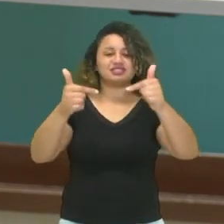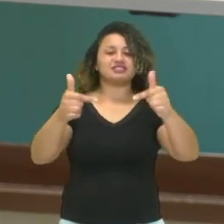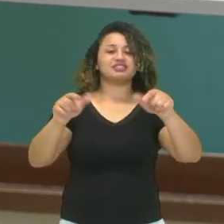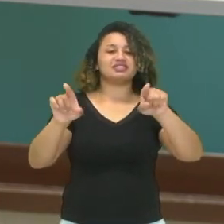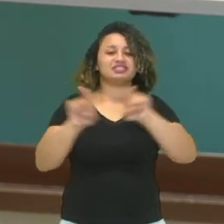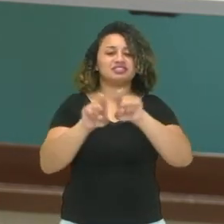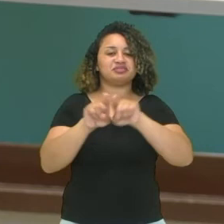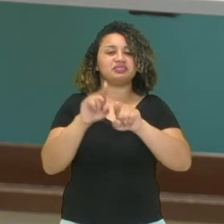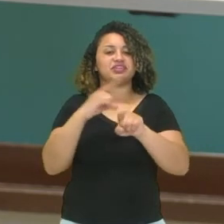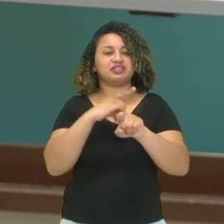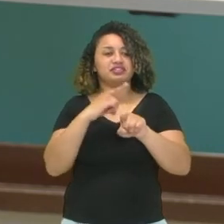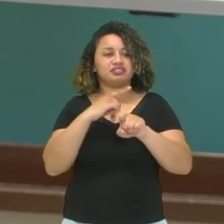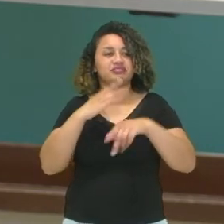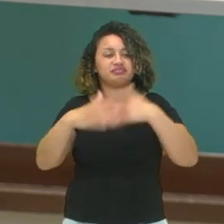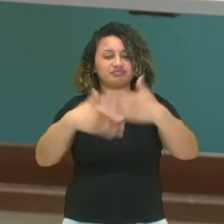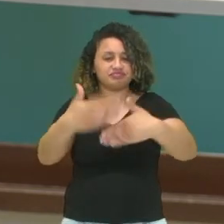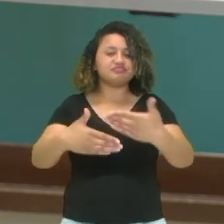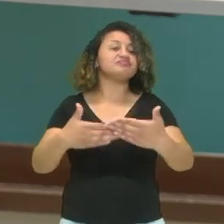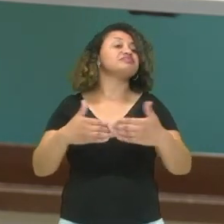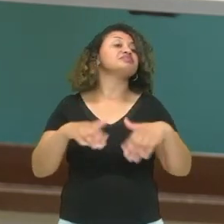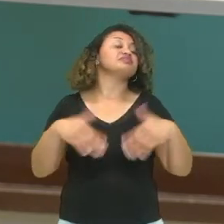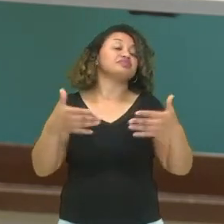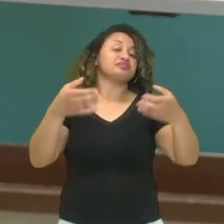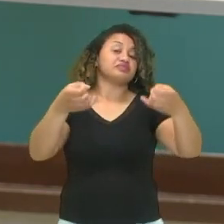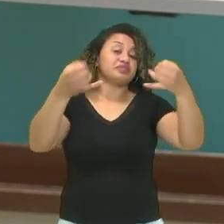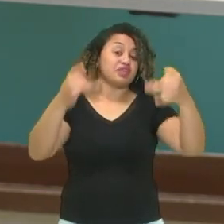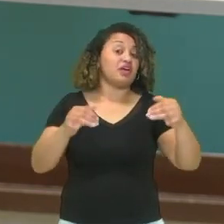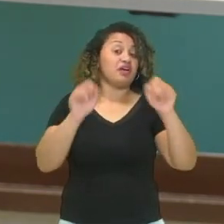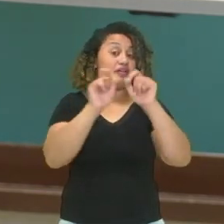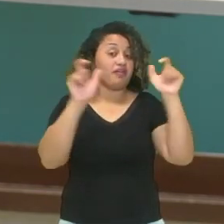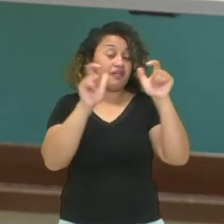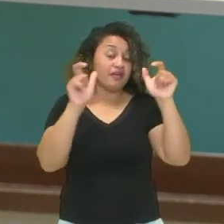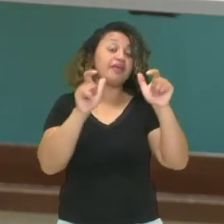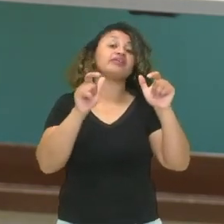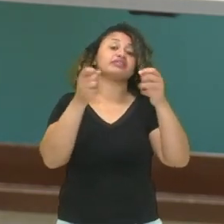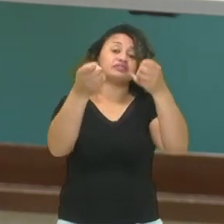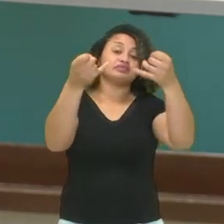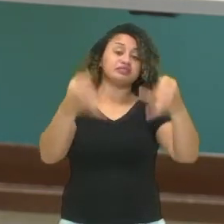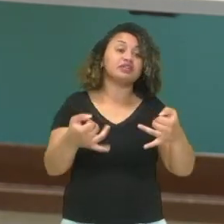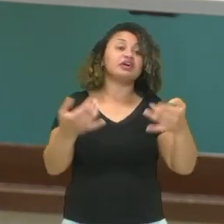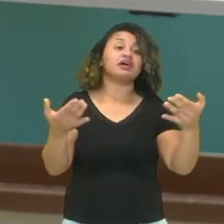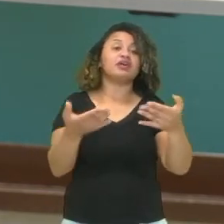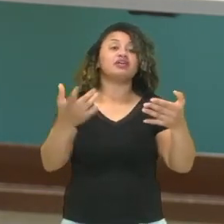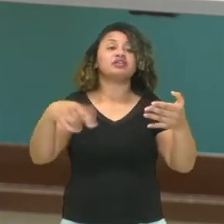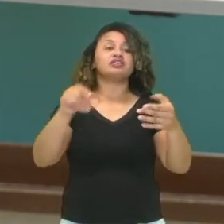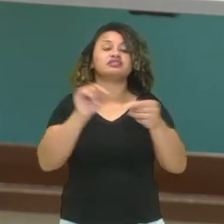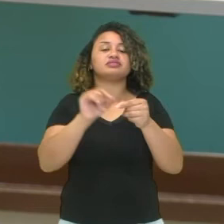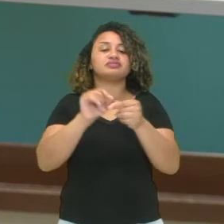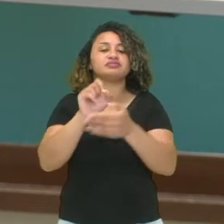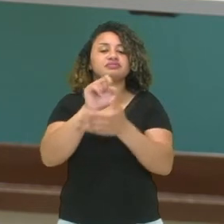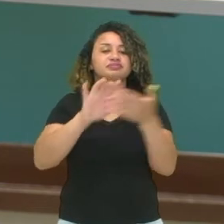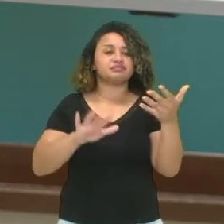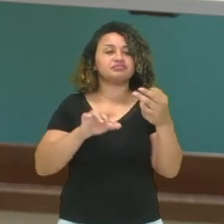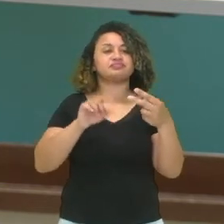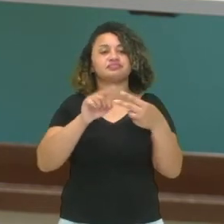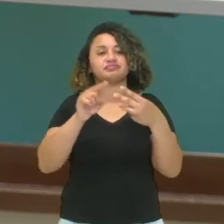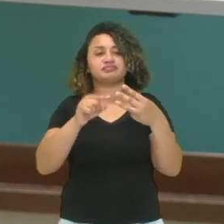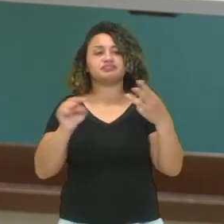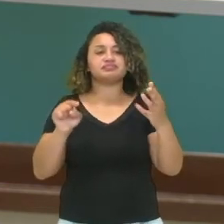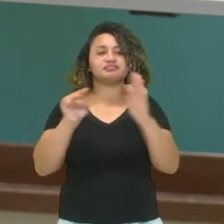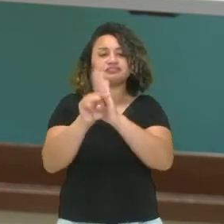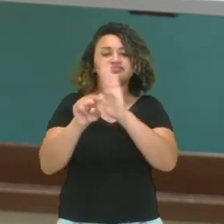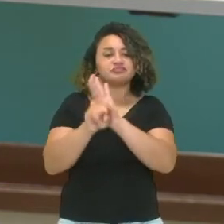rotina. Então, agora, dentro daquilo que eu falei, quero prestar atenção, o que vocês vão fazer agora é responder essas questões